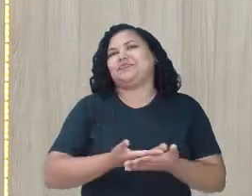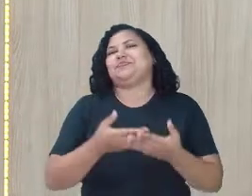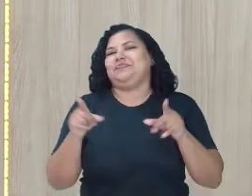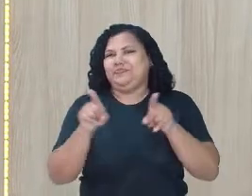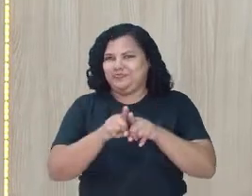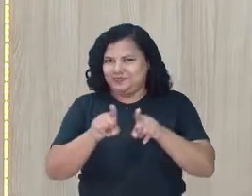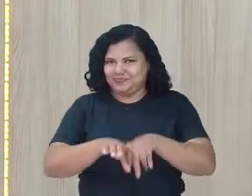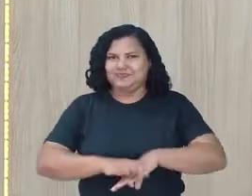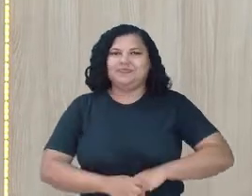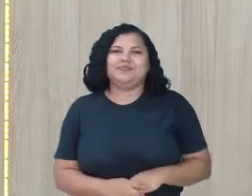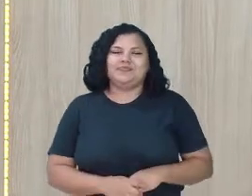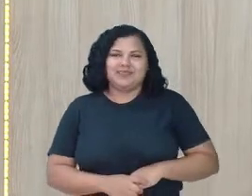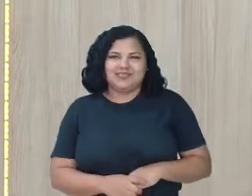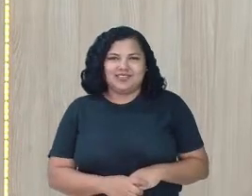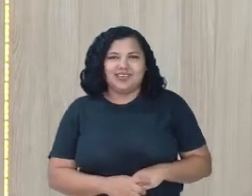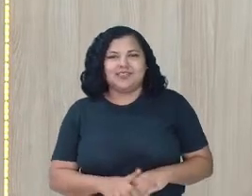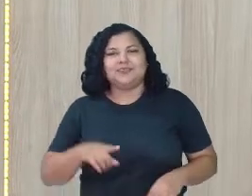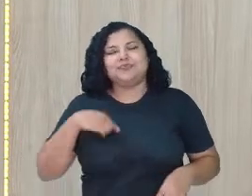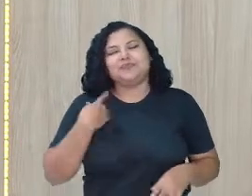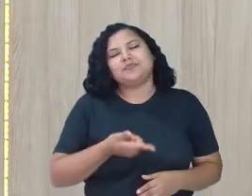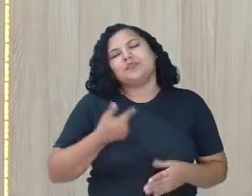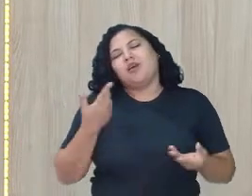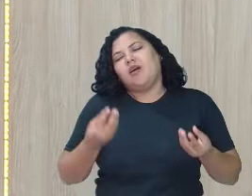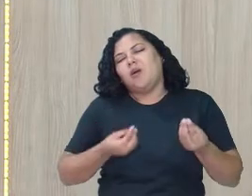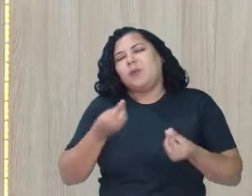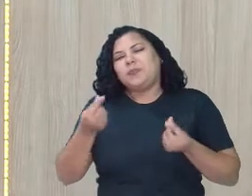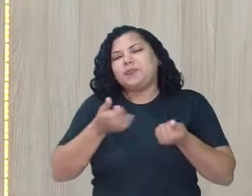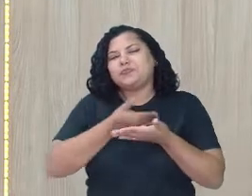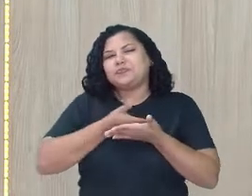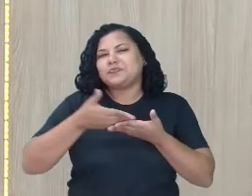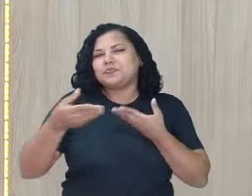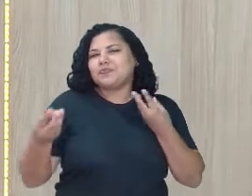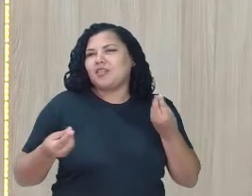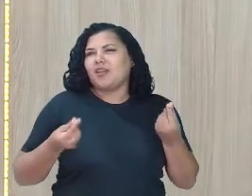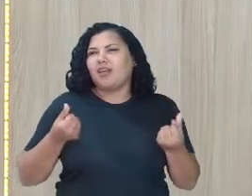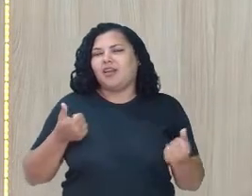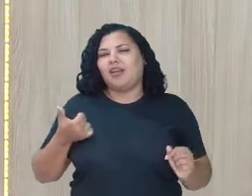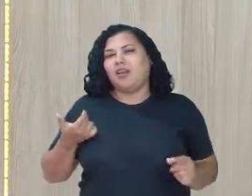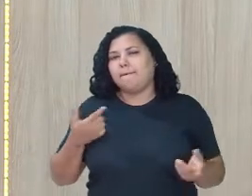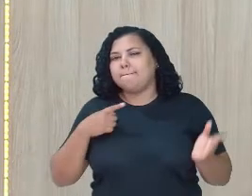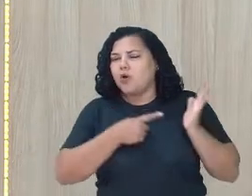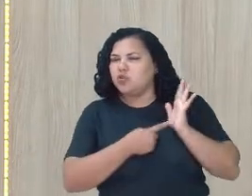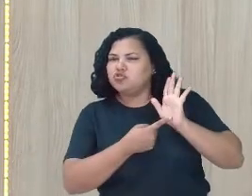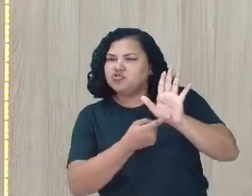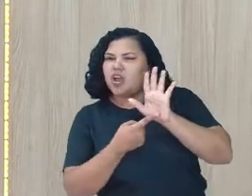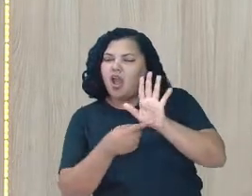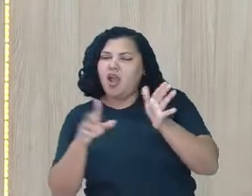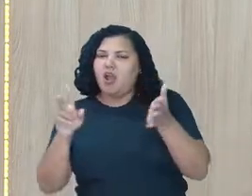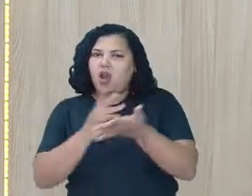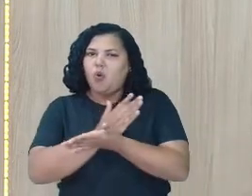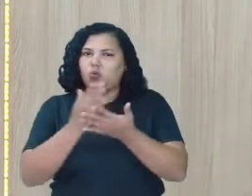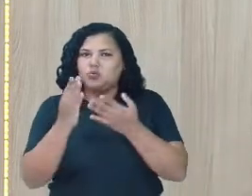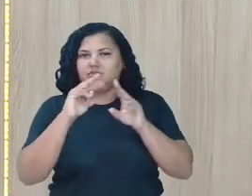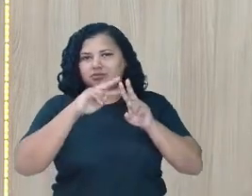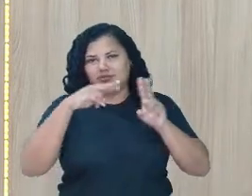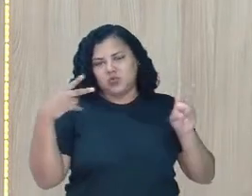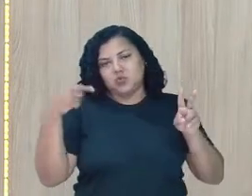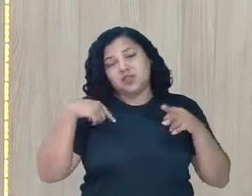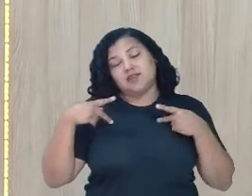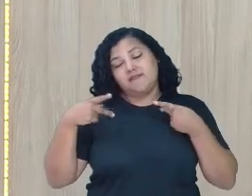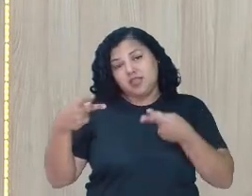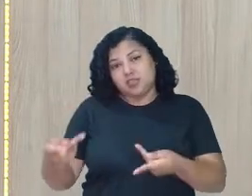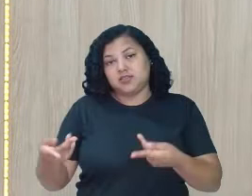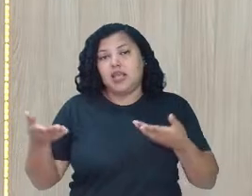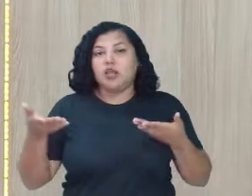vai inserir aí mais elementos dessa visita. Hoje a gente fez uma síntese